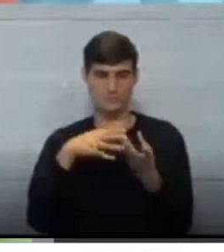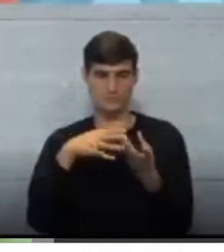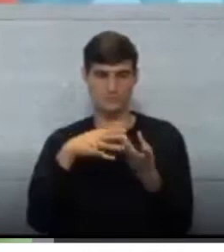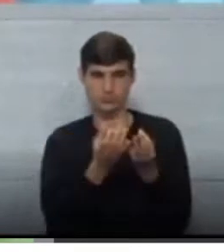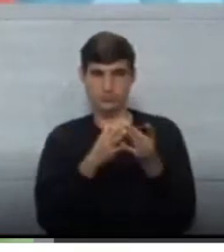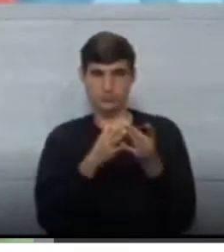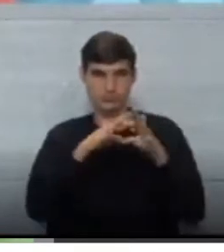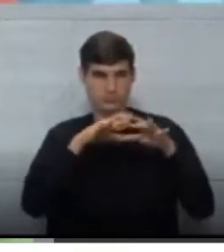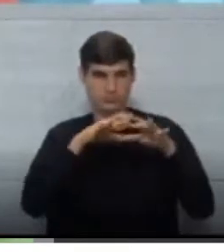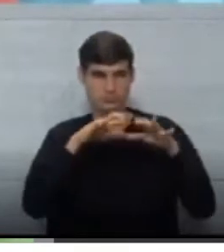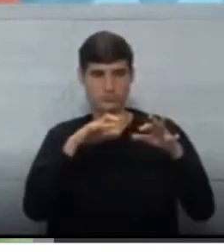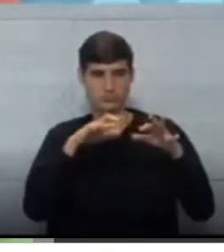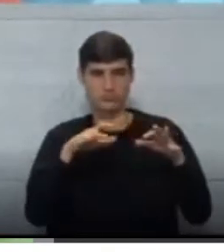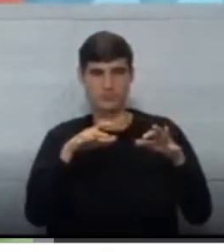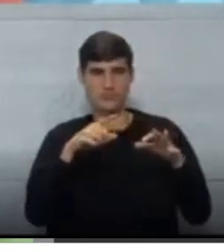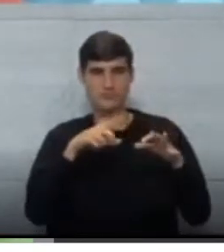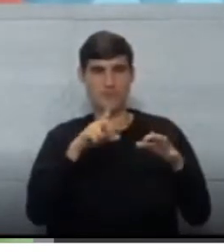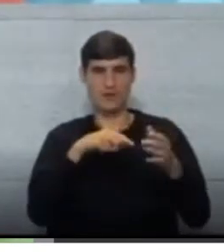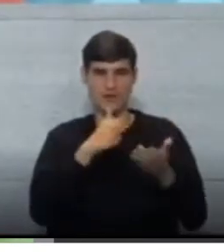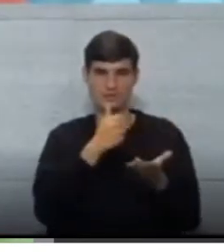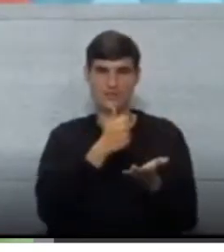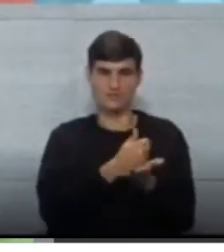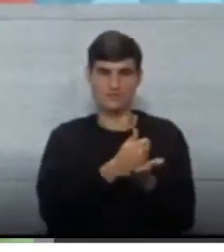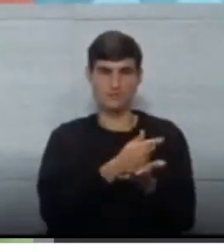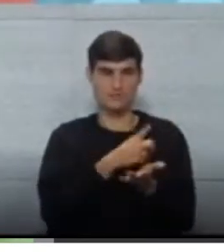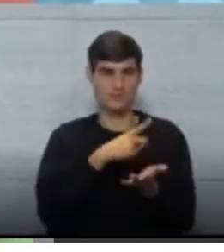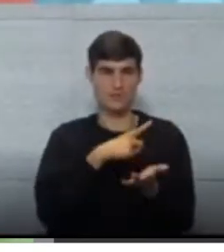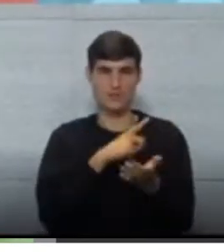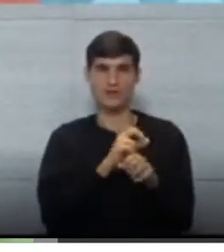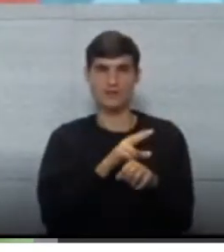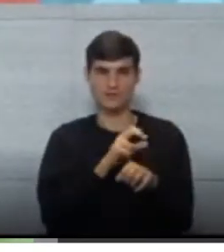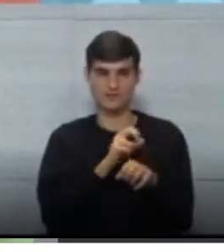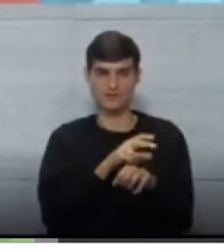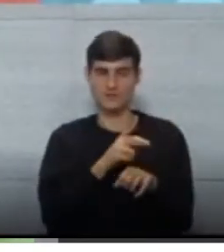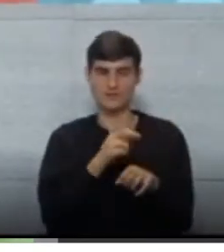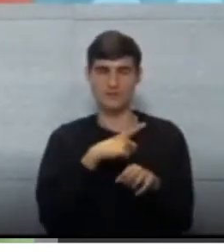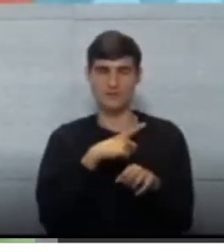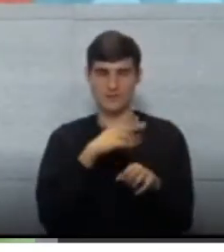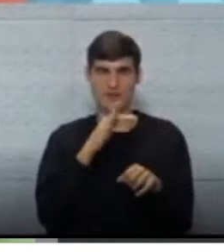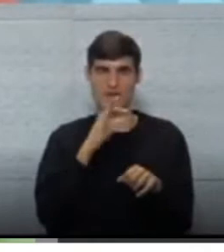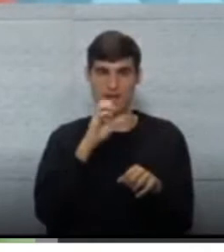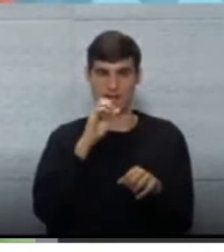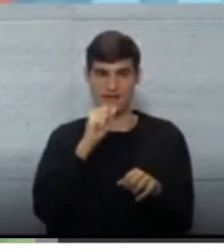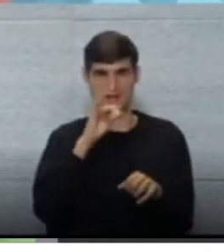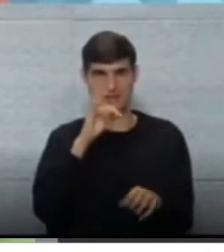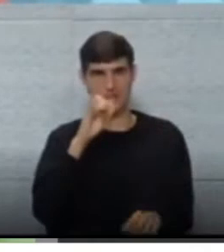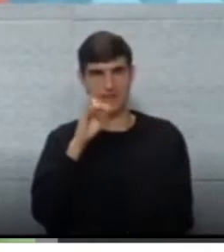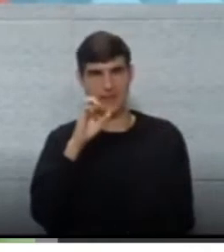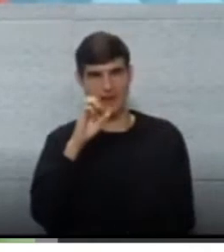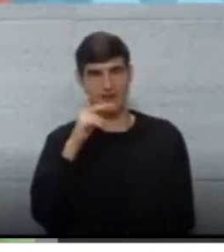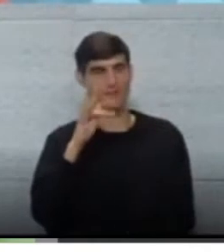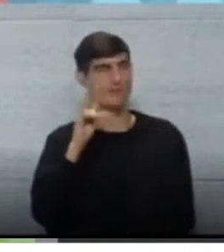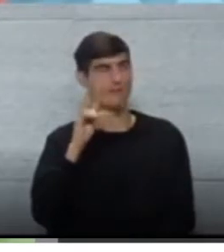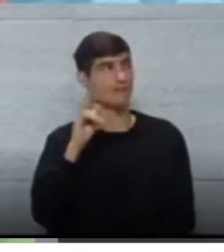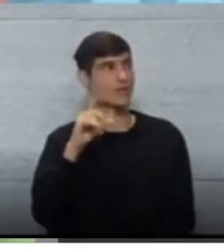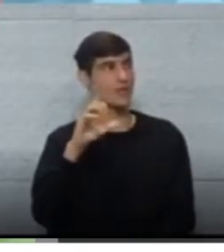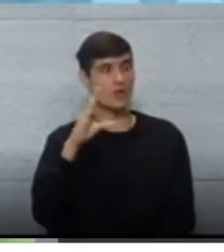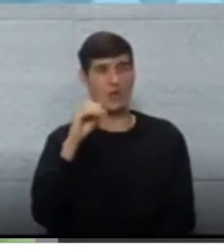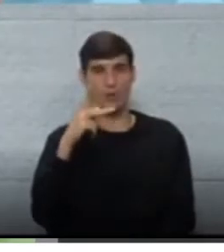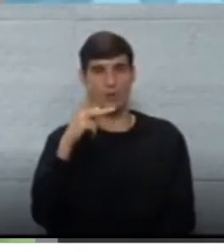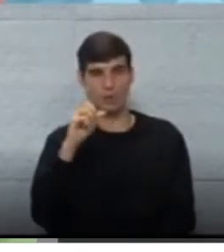de bolhas, vai dar a reação positiva, sendo característico então de estafilococcus. E esse procedimento é importante